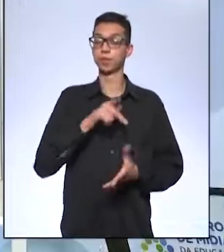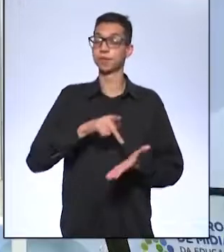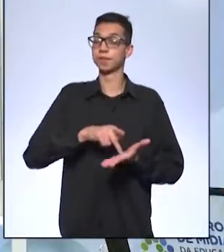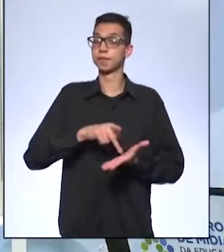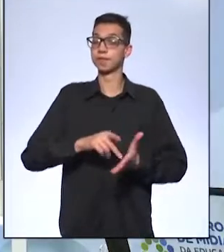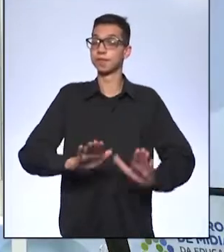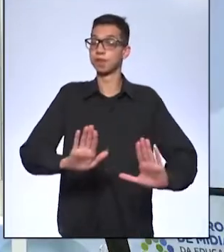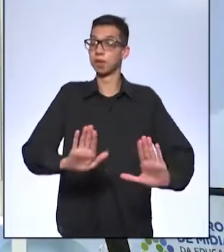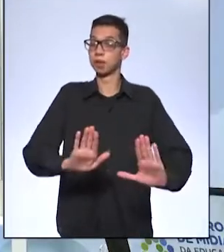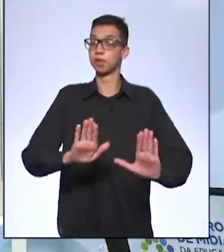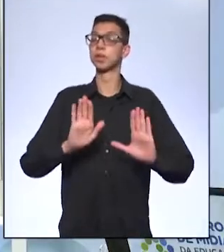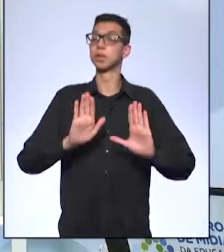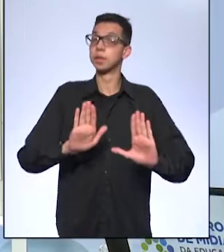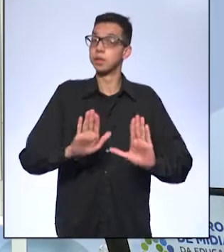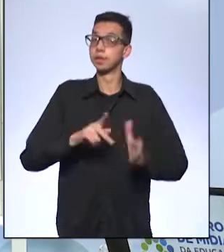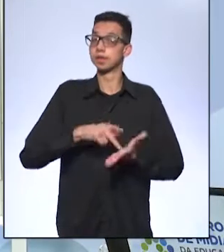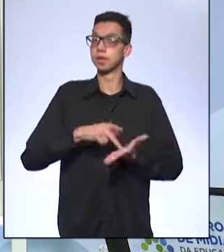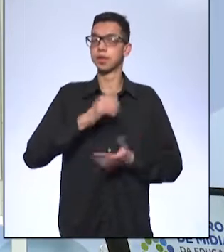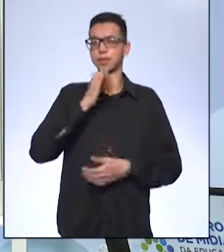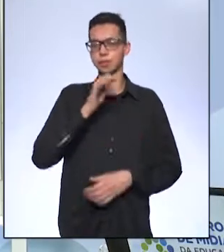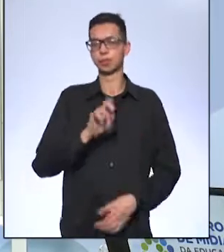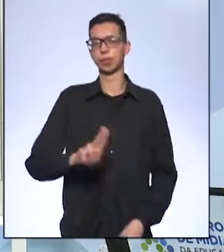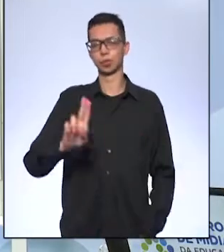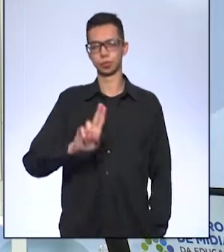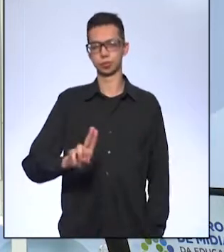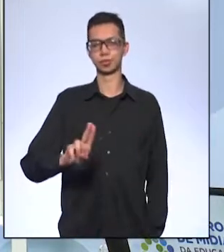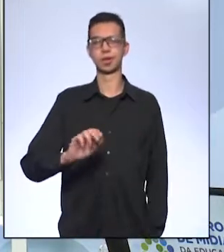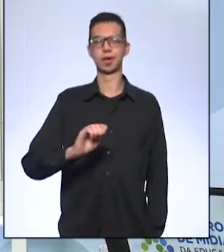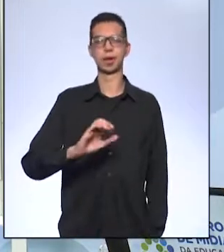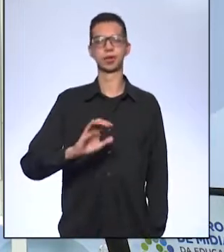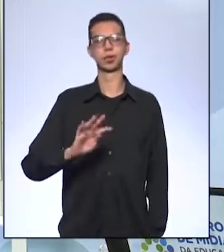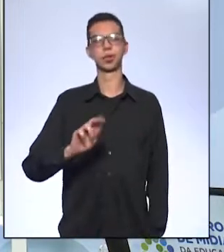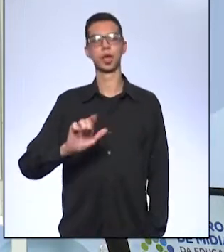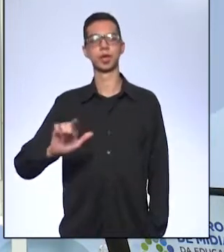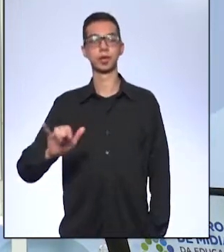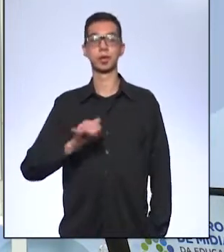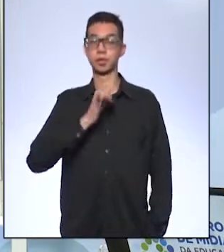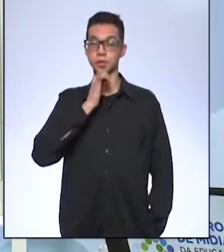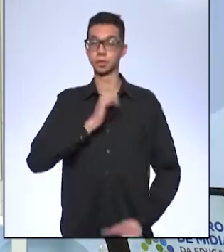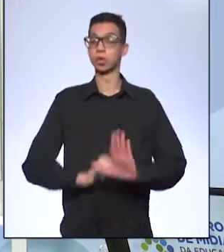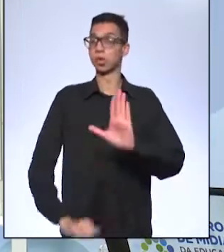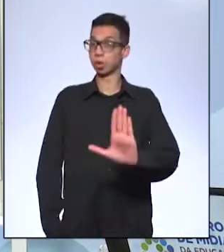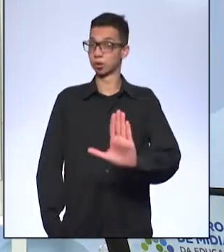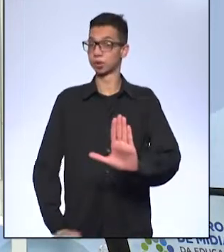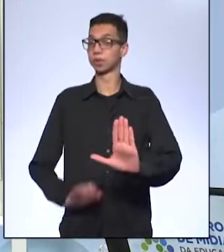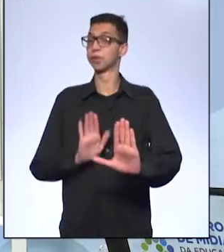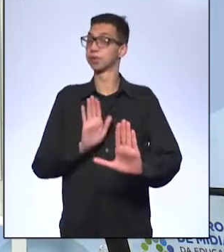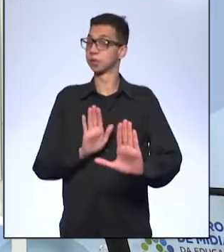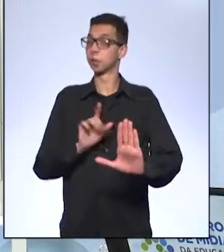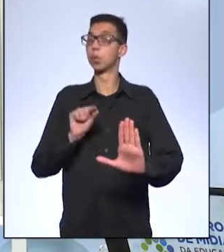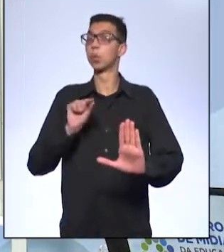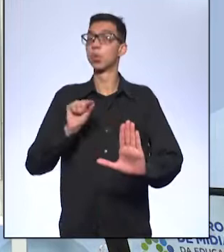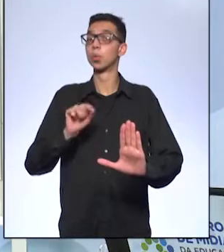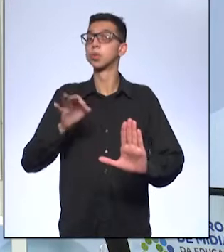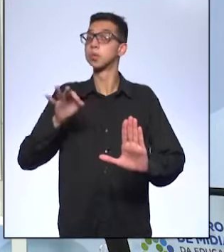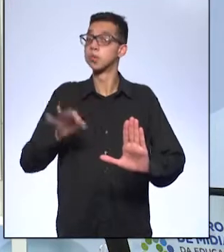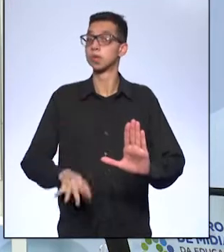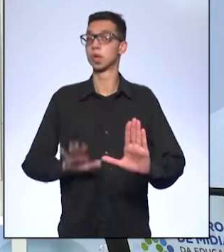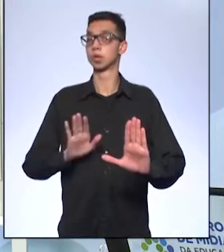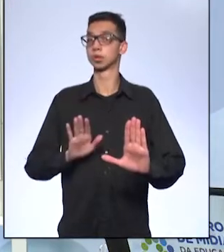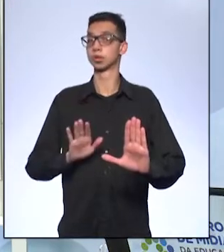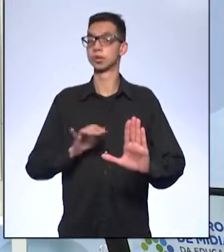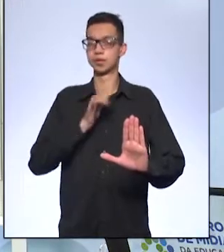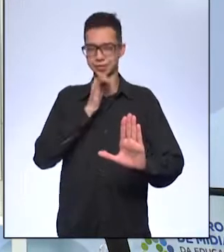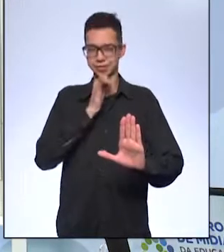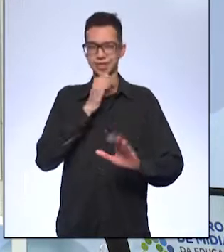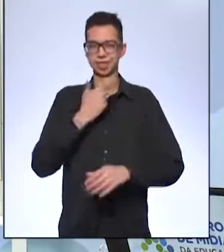o argumento, você usa a palavra actually para trazer para o pessoal, olha, você tem um fato, você tem um mito, e aí você usa a palavra